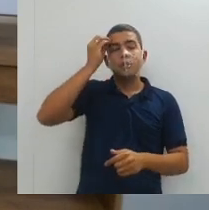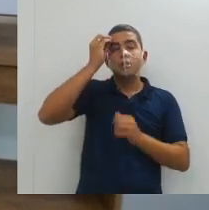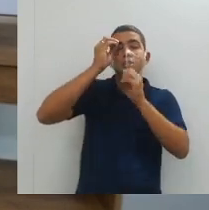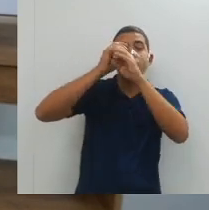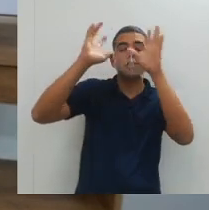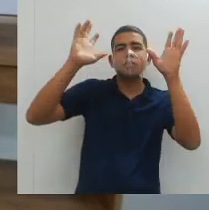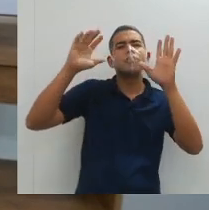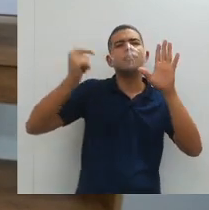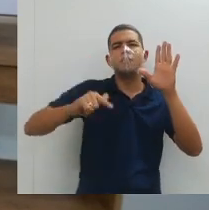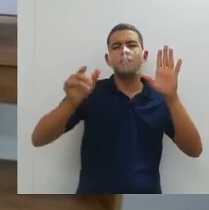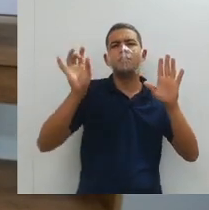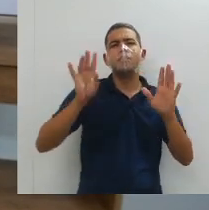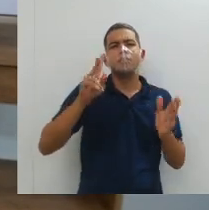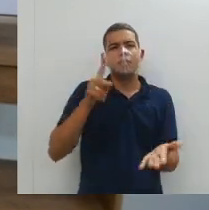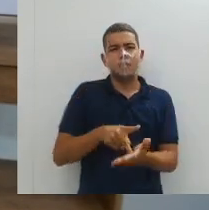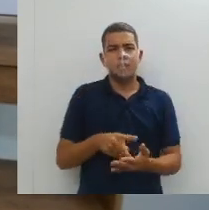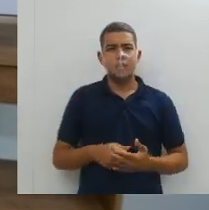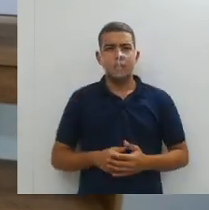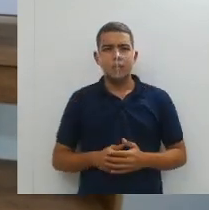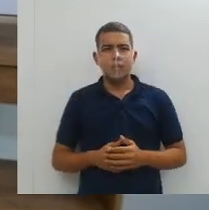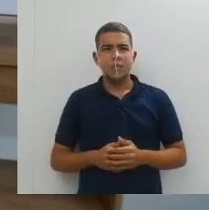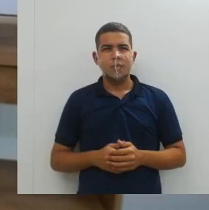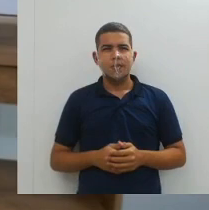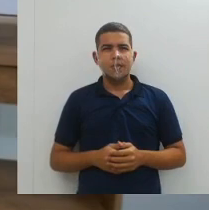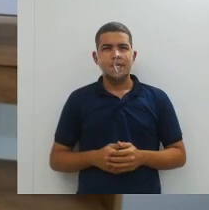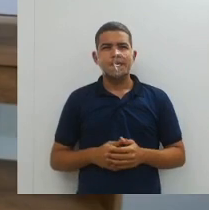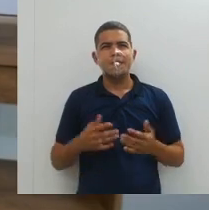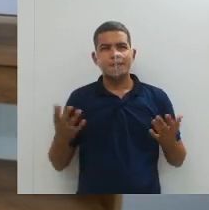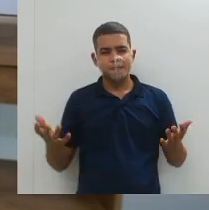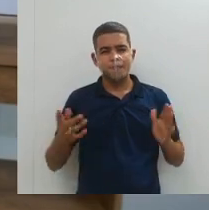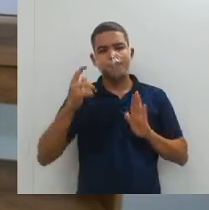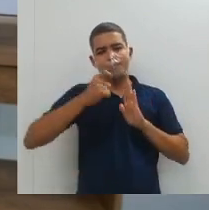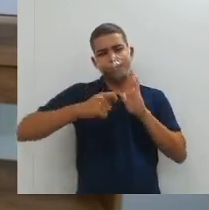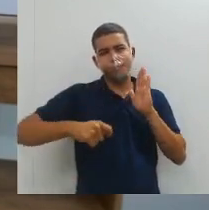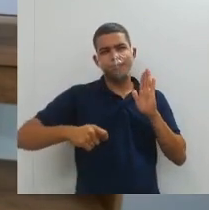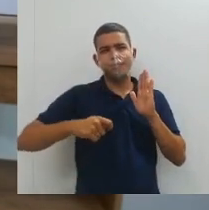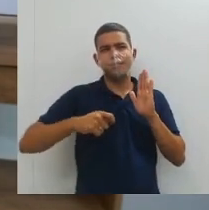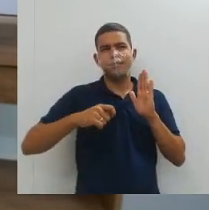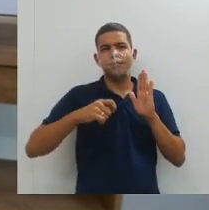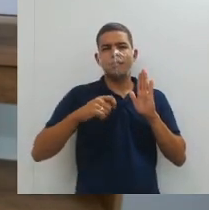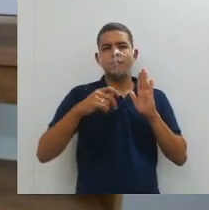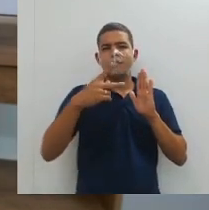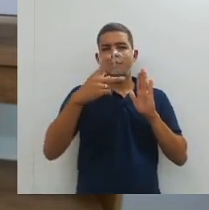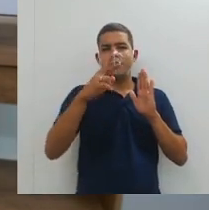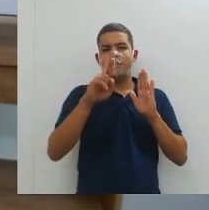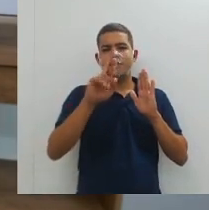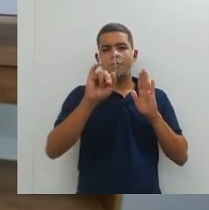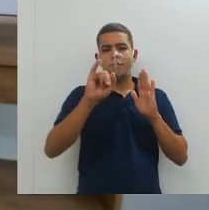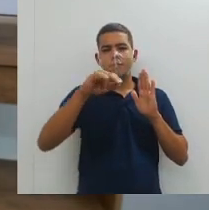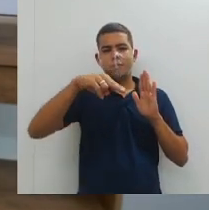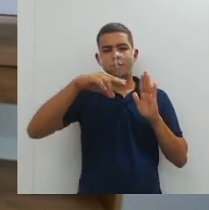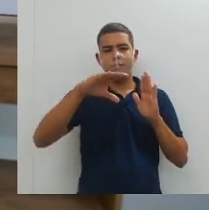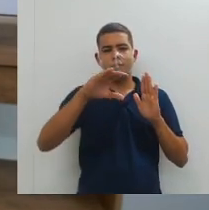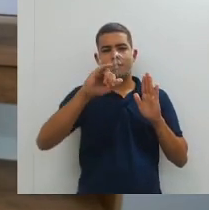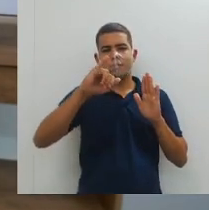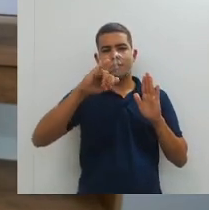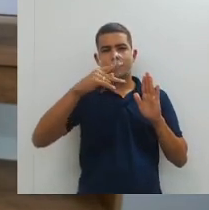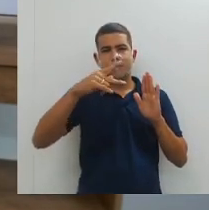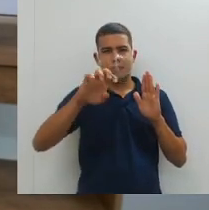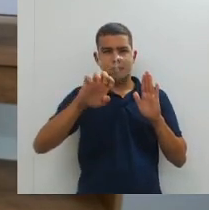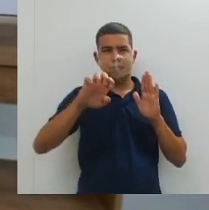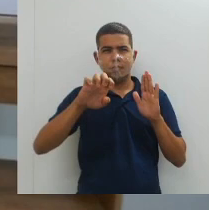bem, continuando. Então, na obra O Príncipe, observe aqui na tela, na obra O Príncipe,